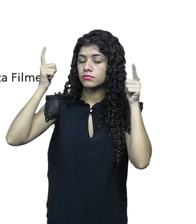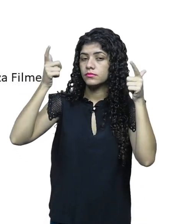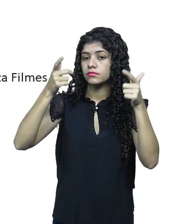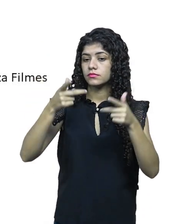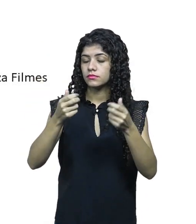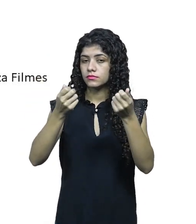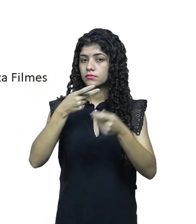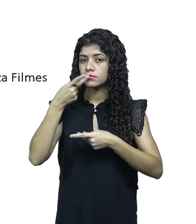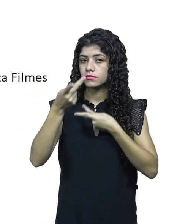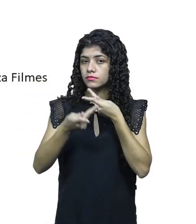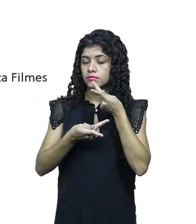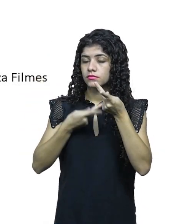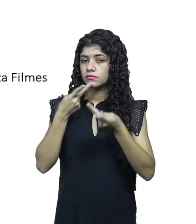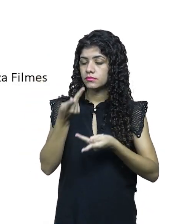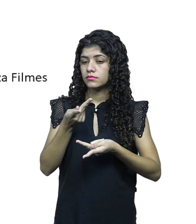que